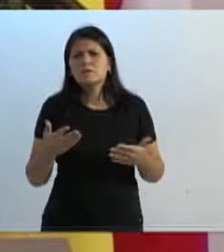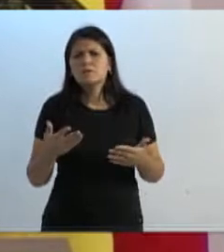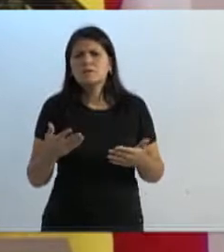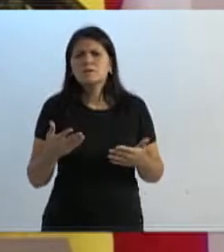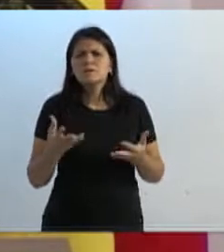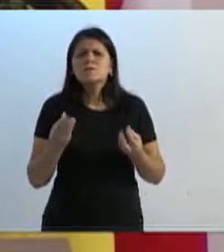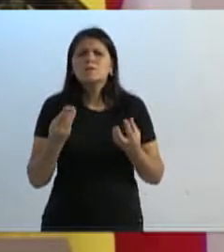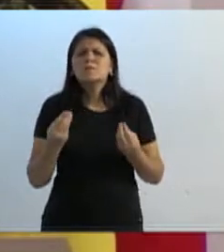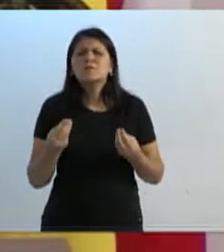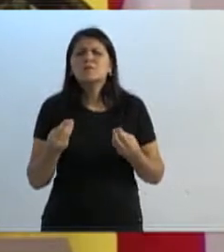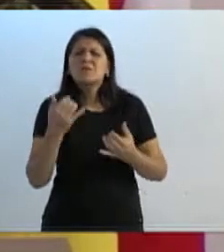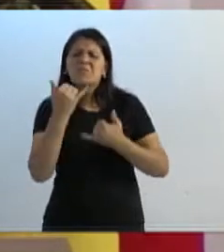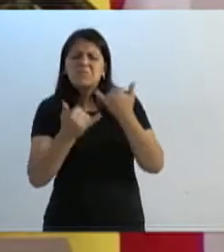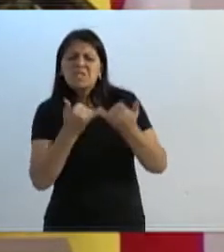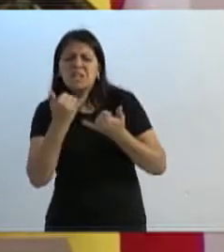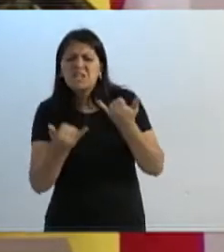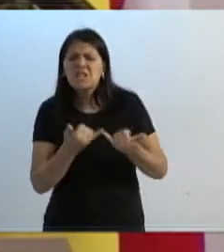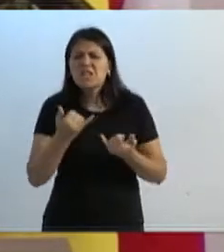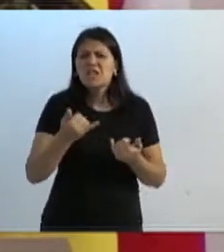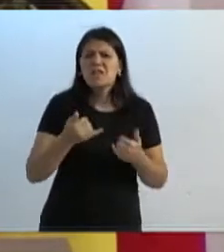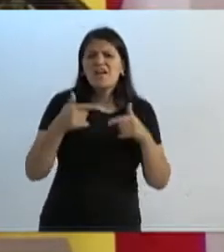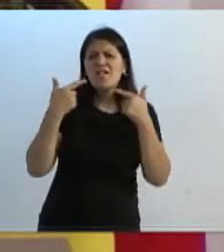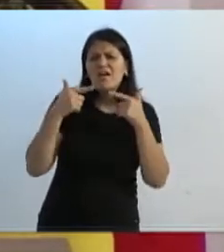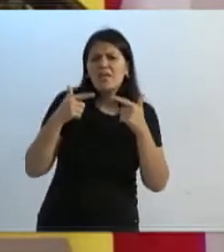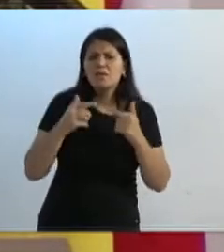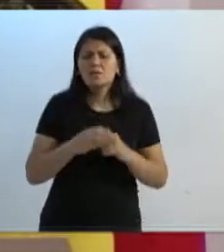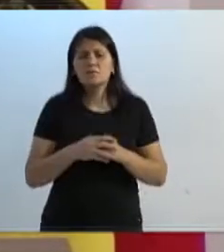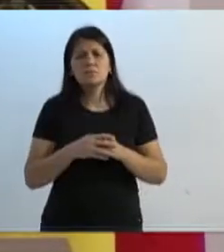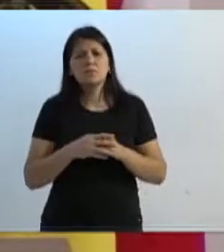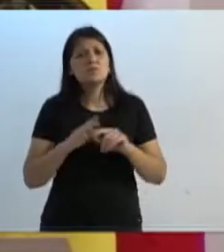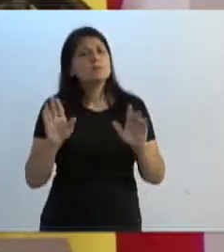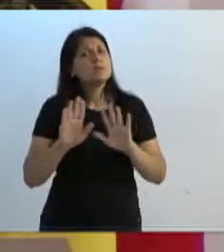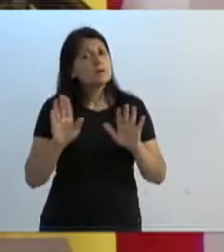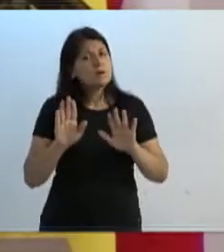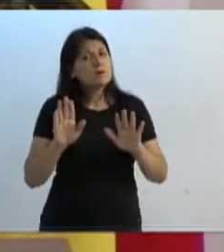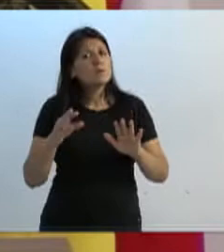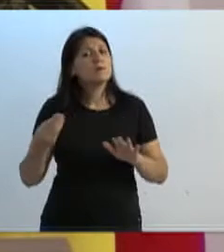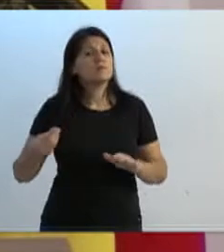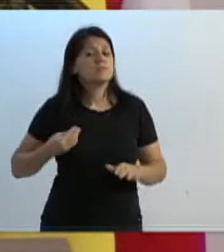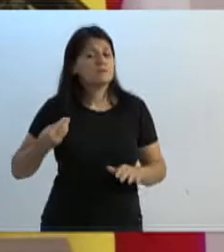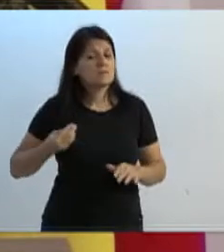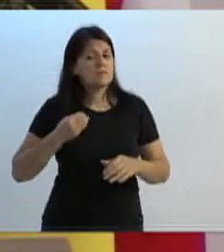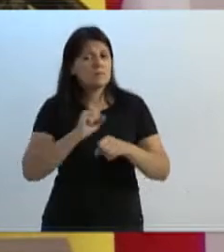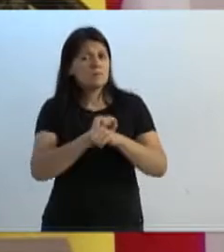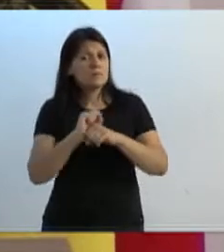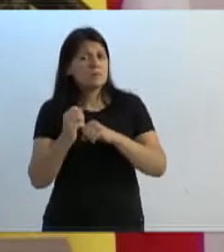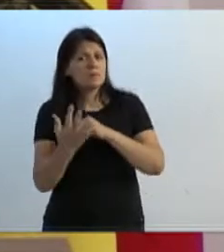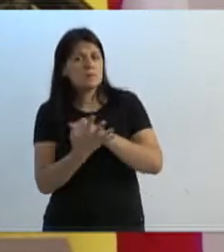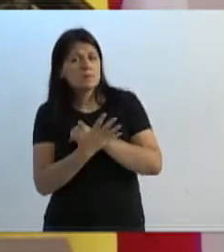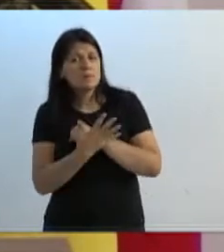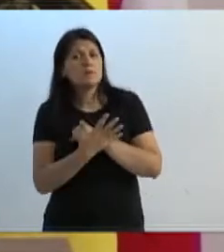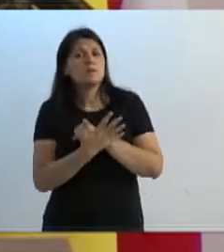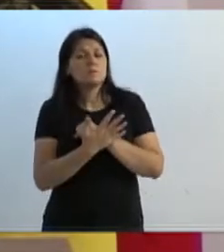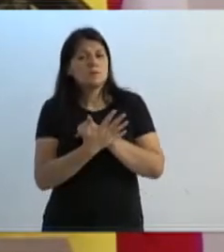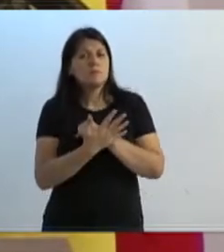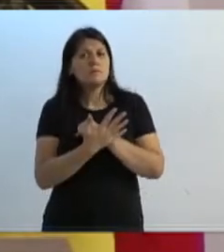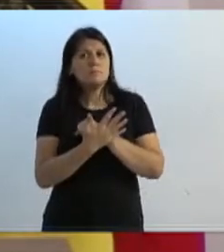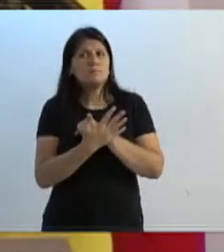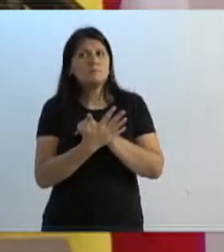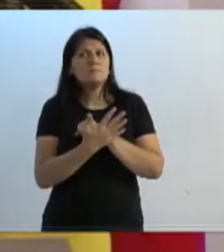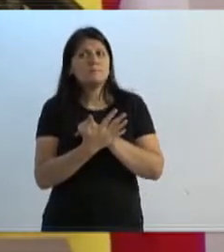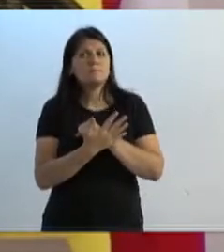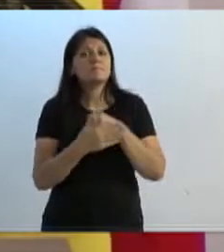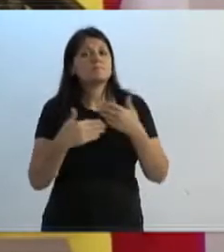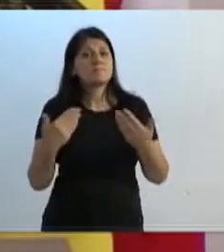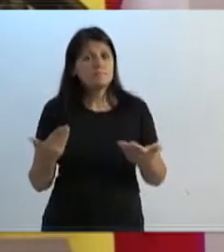pessoas achavam que não era um assunto importante. Vejam bem, estamos vivendo uma grande pandemia que até onde a comunidade científica coloca,